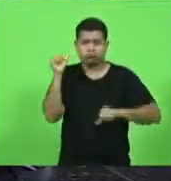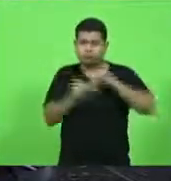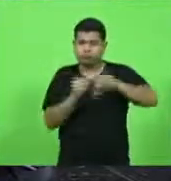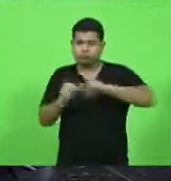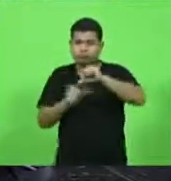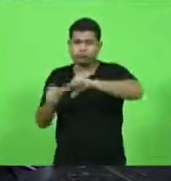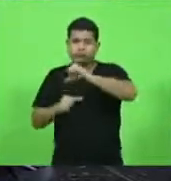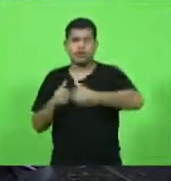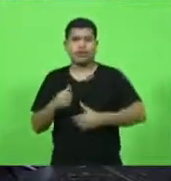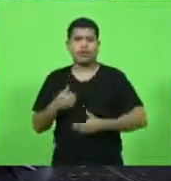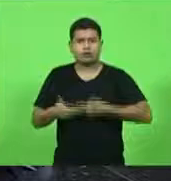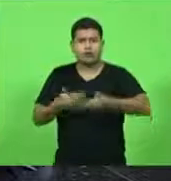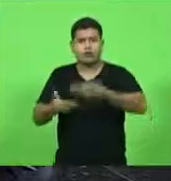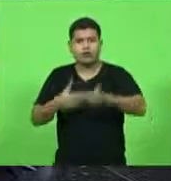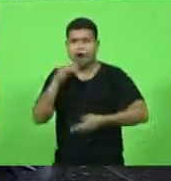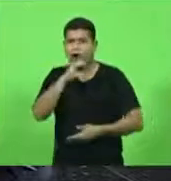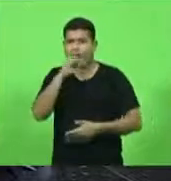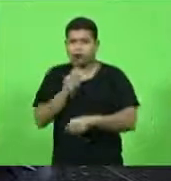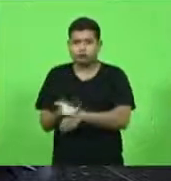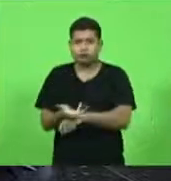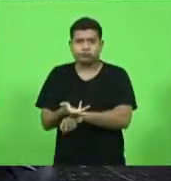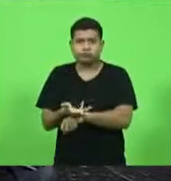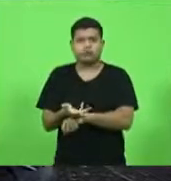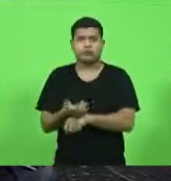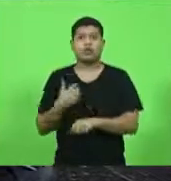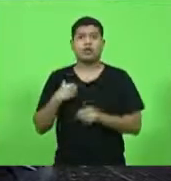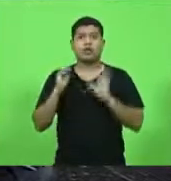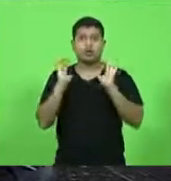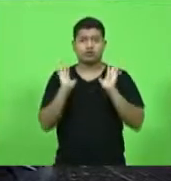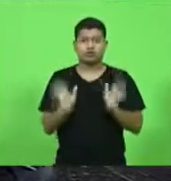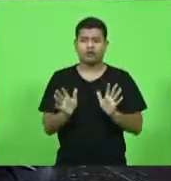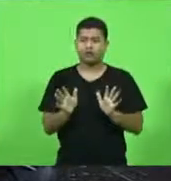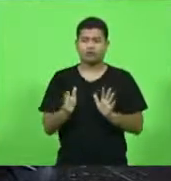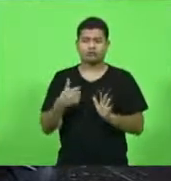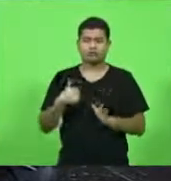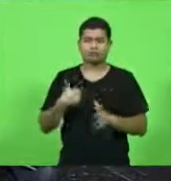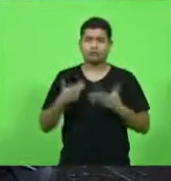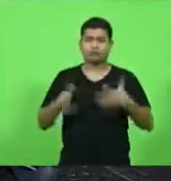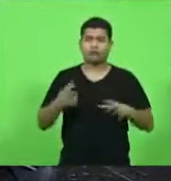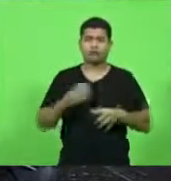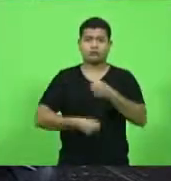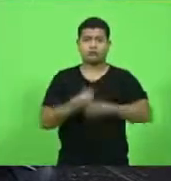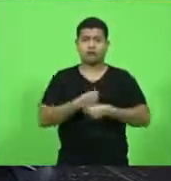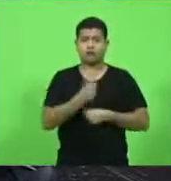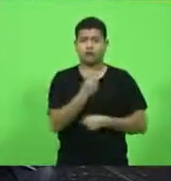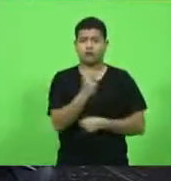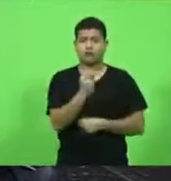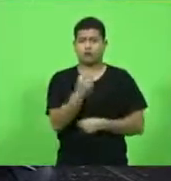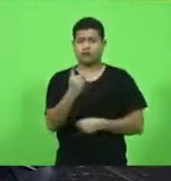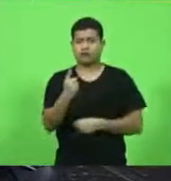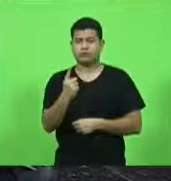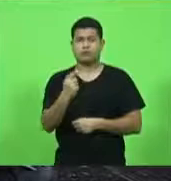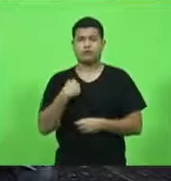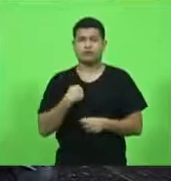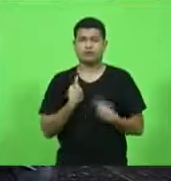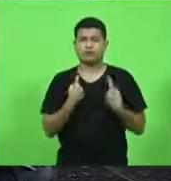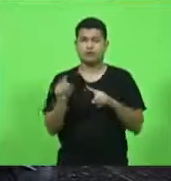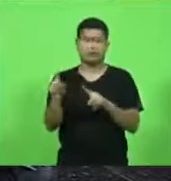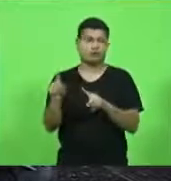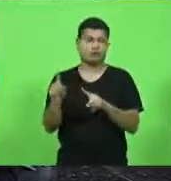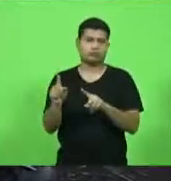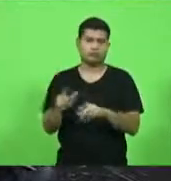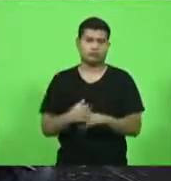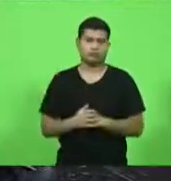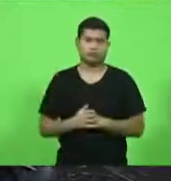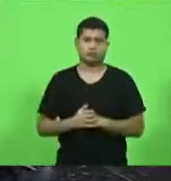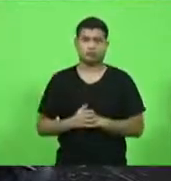plenário. Eu já estou levantando a minha mão no ano de 2021, contrário a esse tipo de coisa.